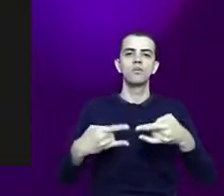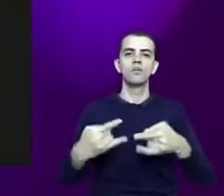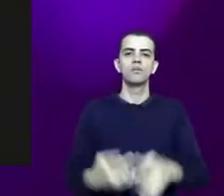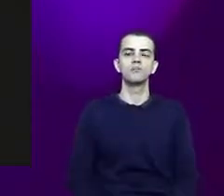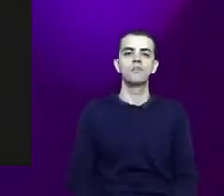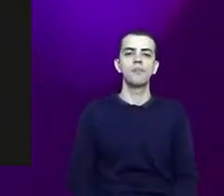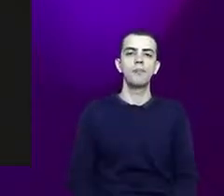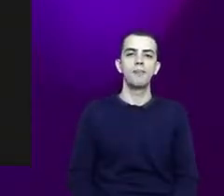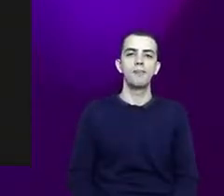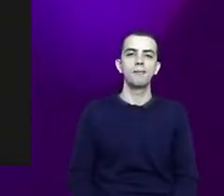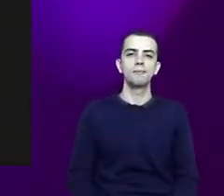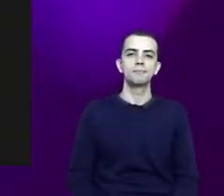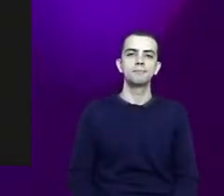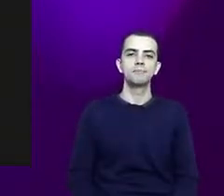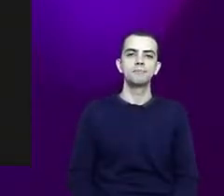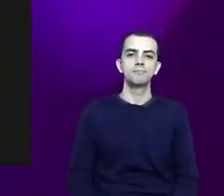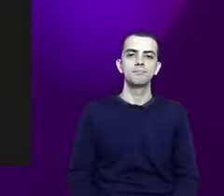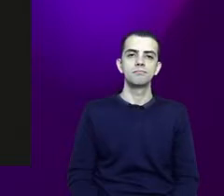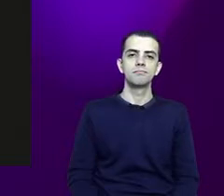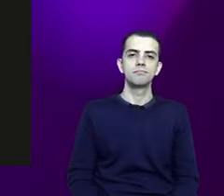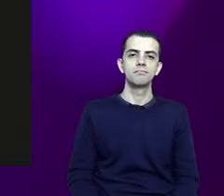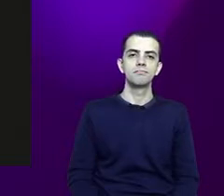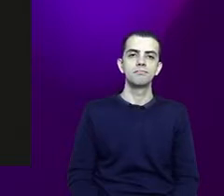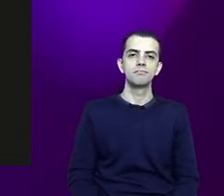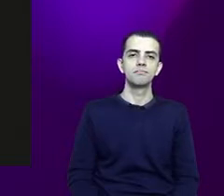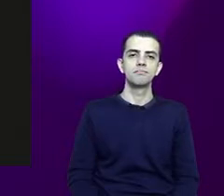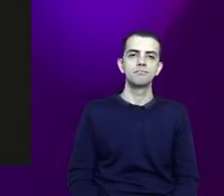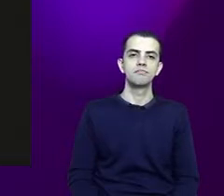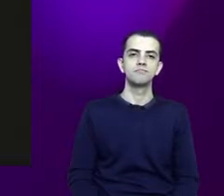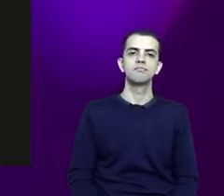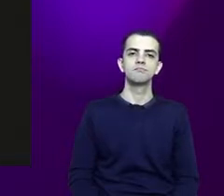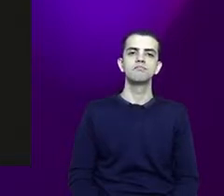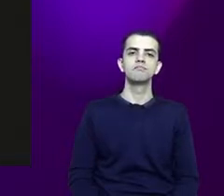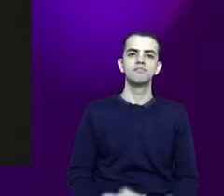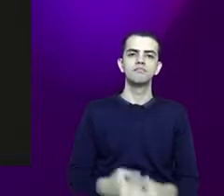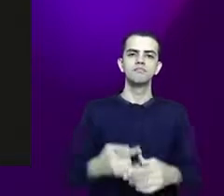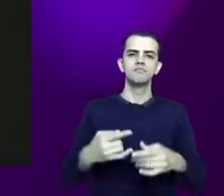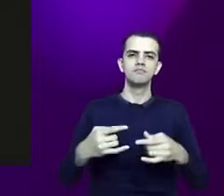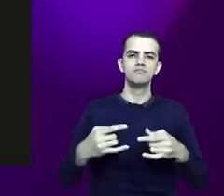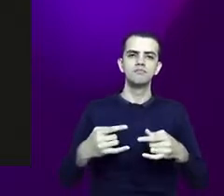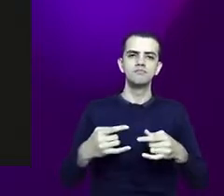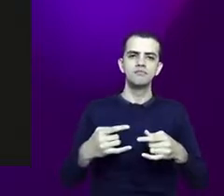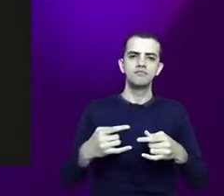convencional? Muito mais segura a cirurgia robótica,